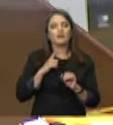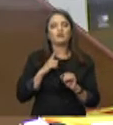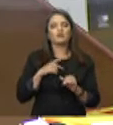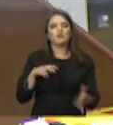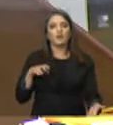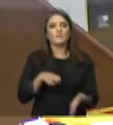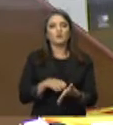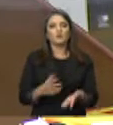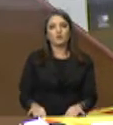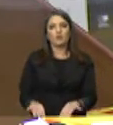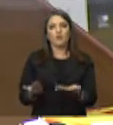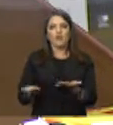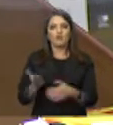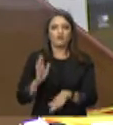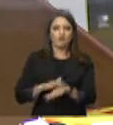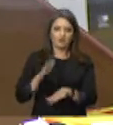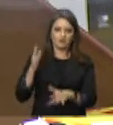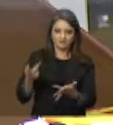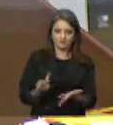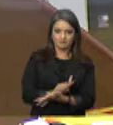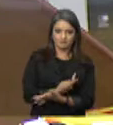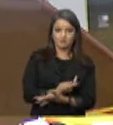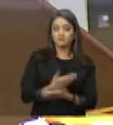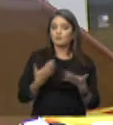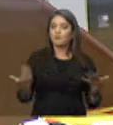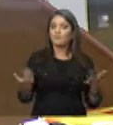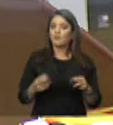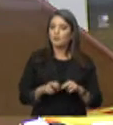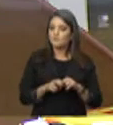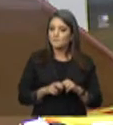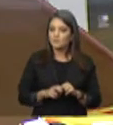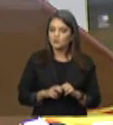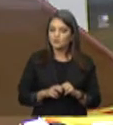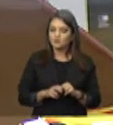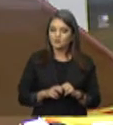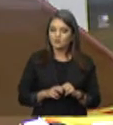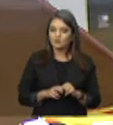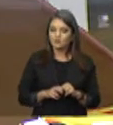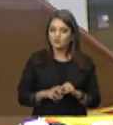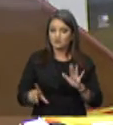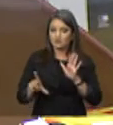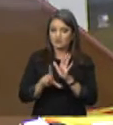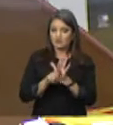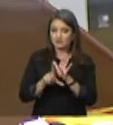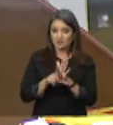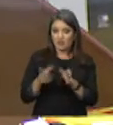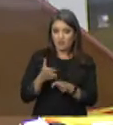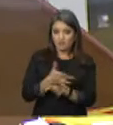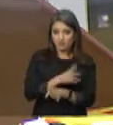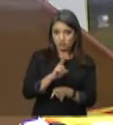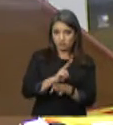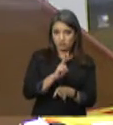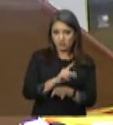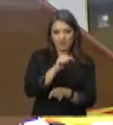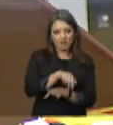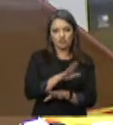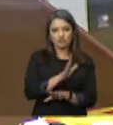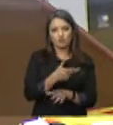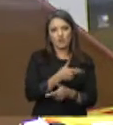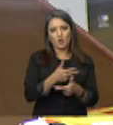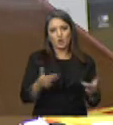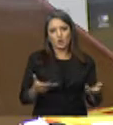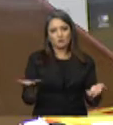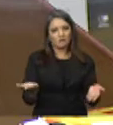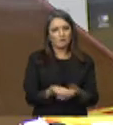eficácia do Poder punitivo estatal disso decorre que não se pode falar que a retroatividade da Lei atingir atos jurídicos processuais